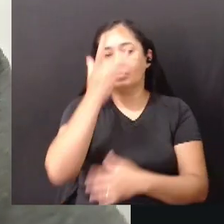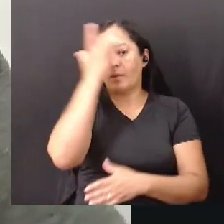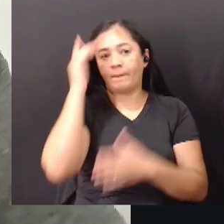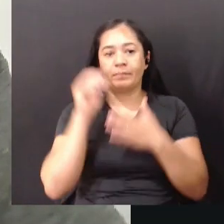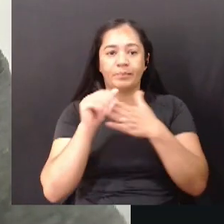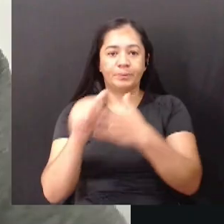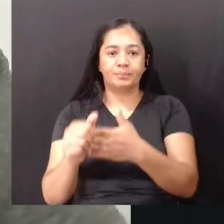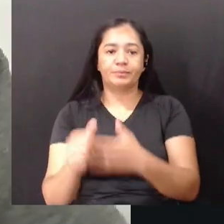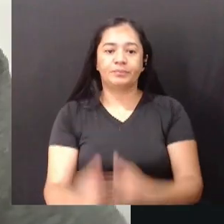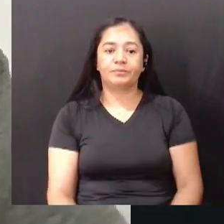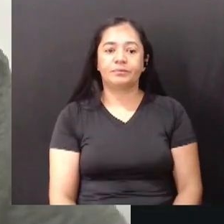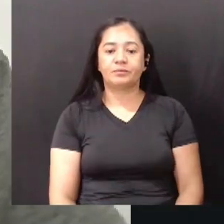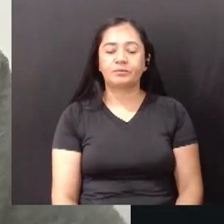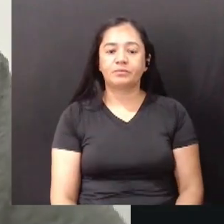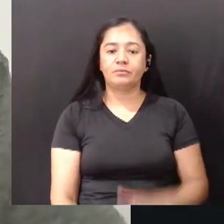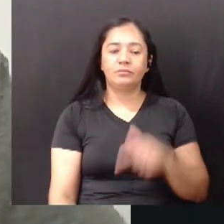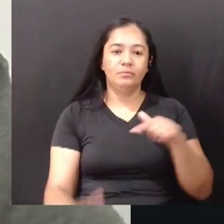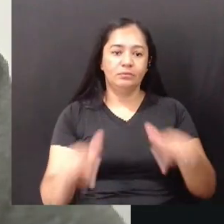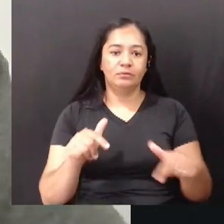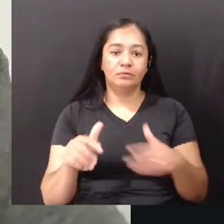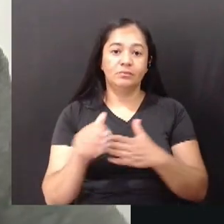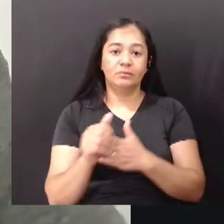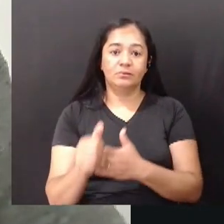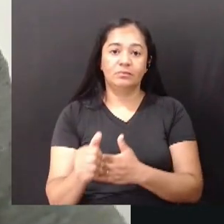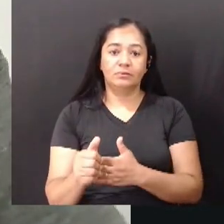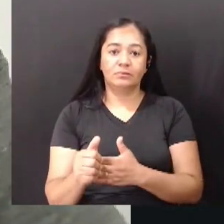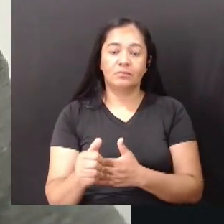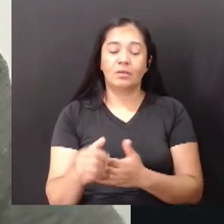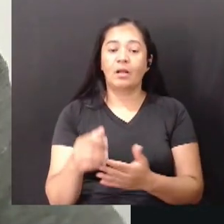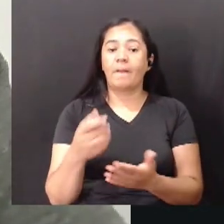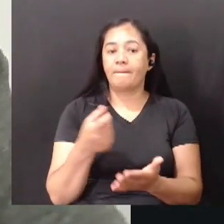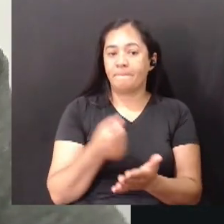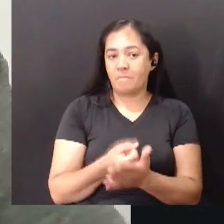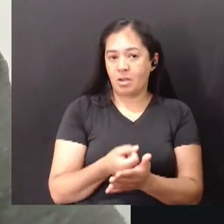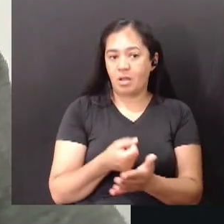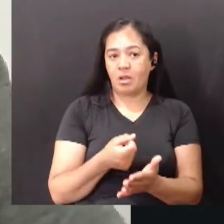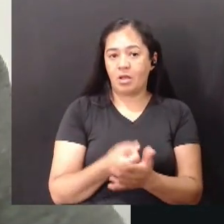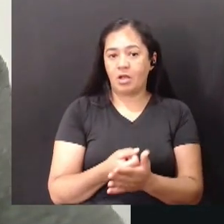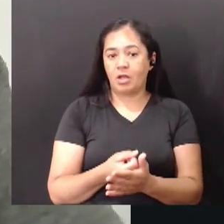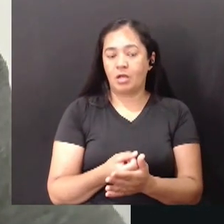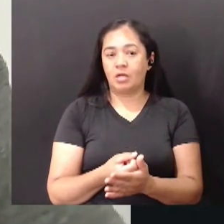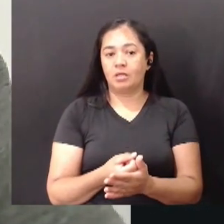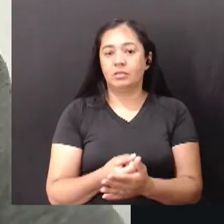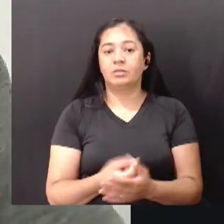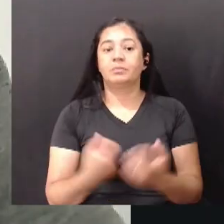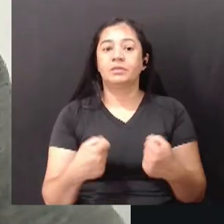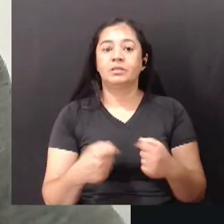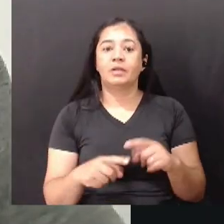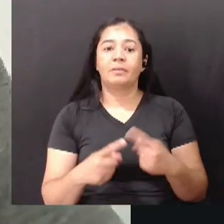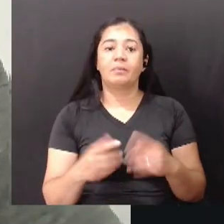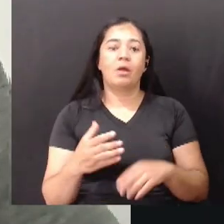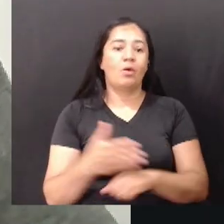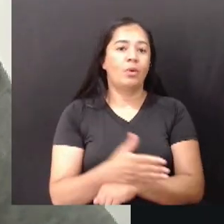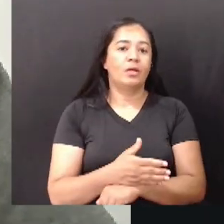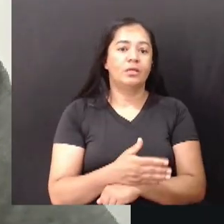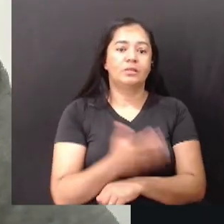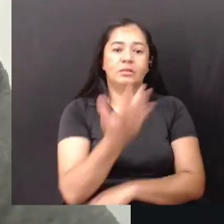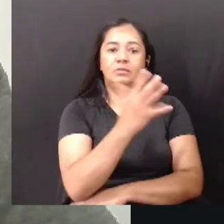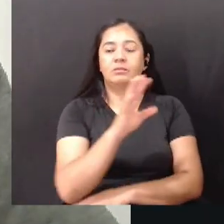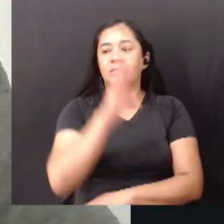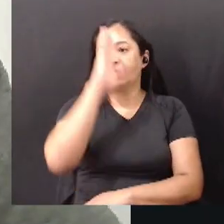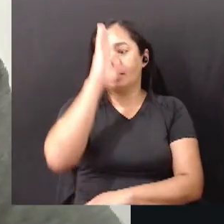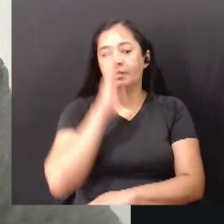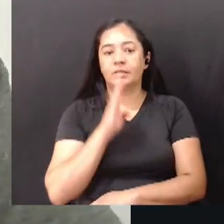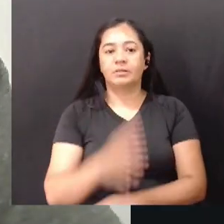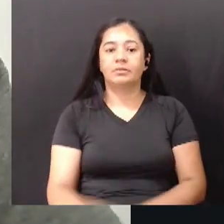de um condutor. O serviço do condutor é pago, eles cobram pelo serviço deles, porém o acesso à